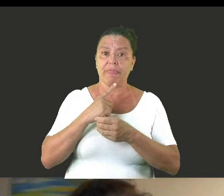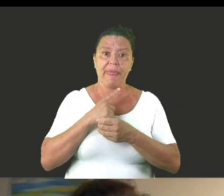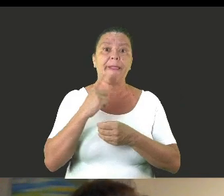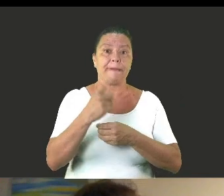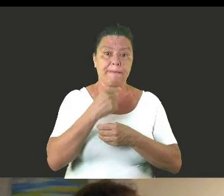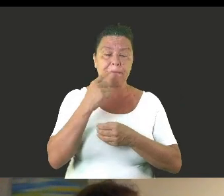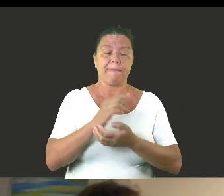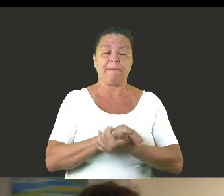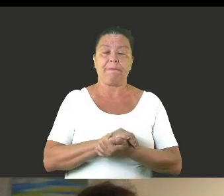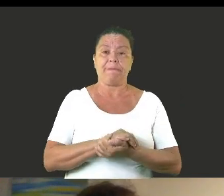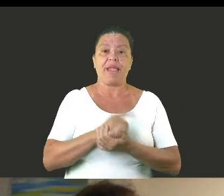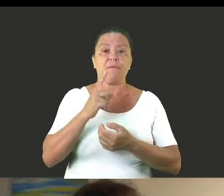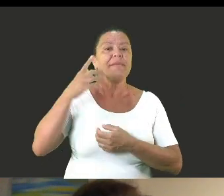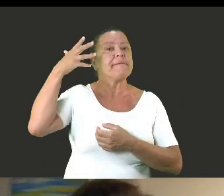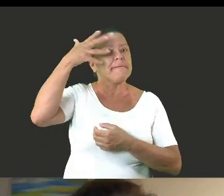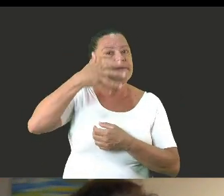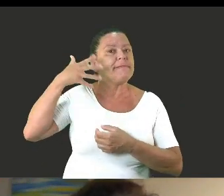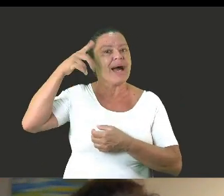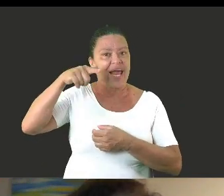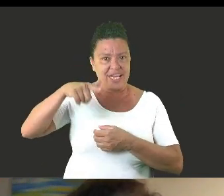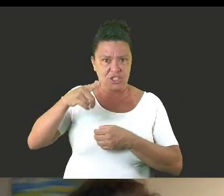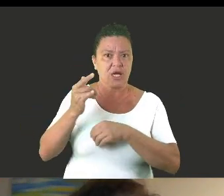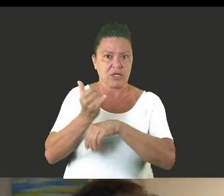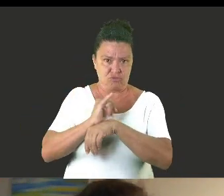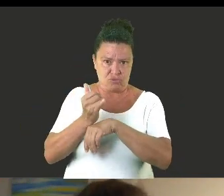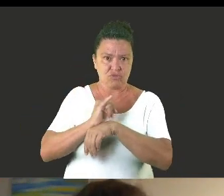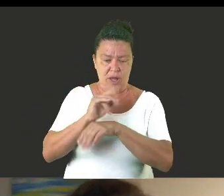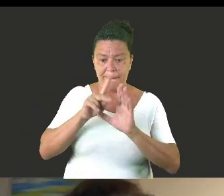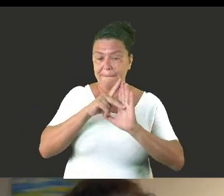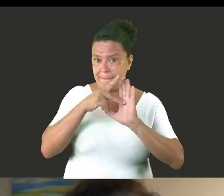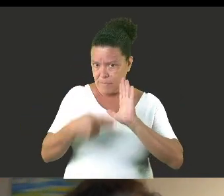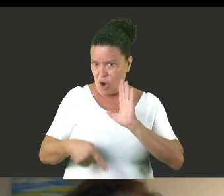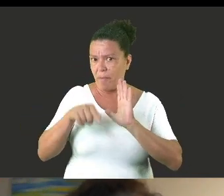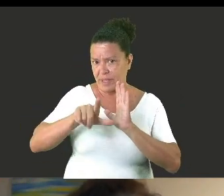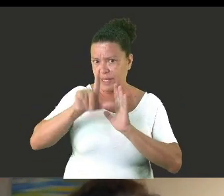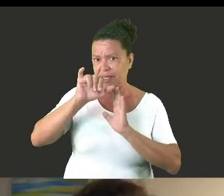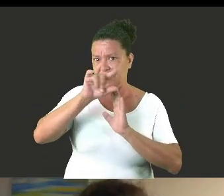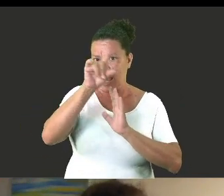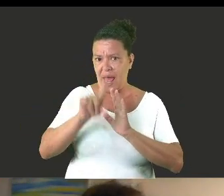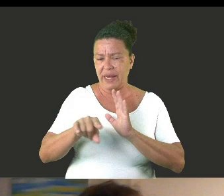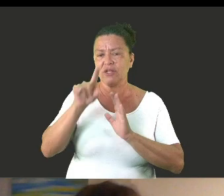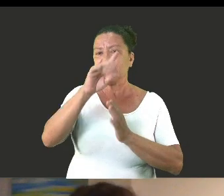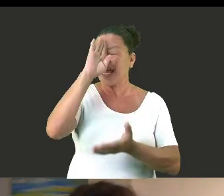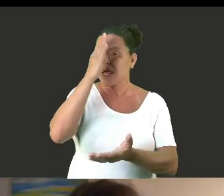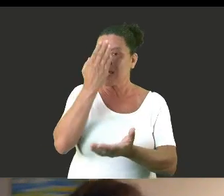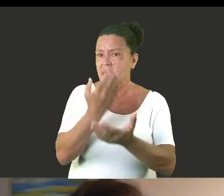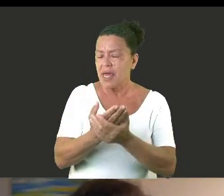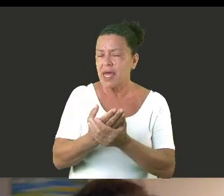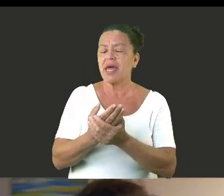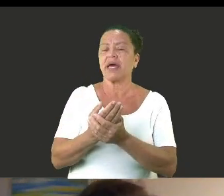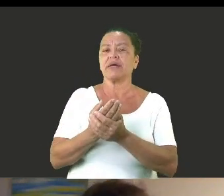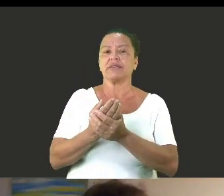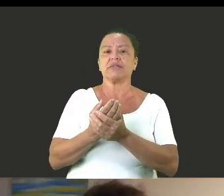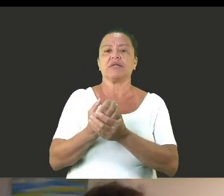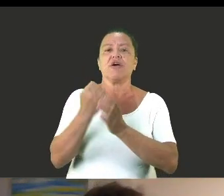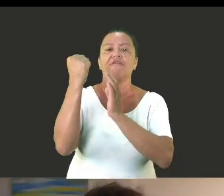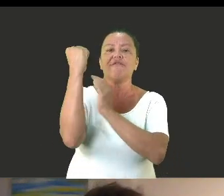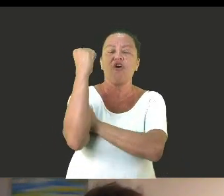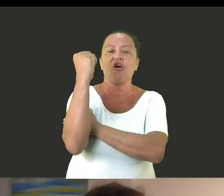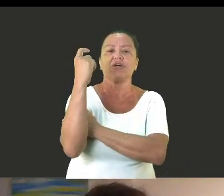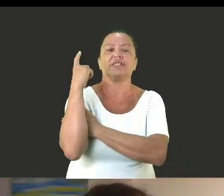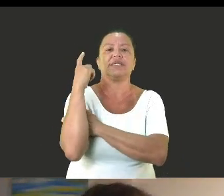temos uma palestra aqui no canal do Lar Irmã Zarabatana sobre as crenças fortalecedoras e